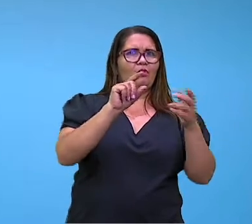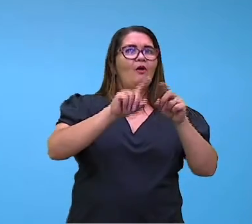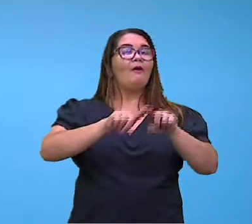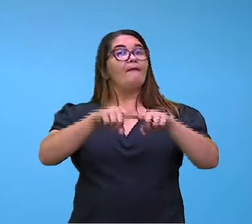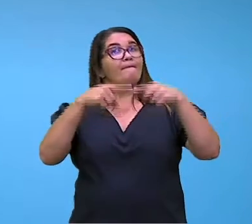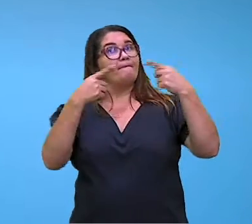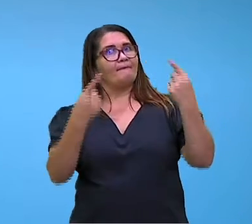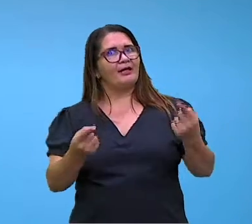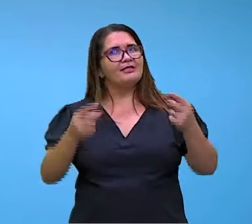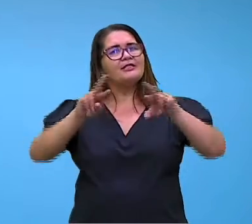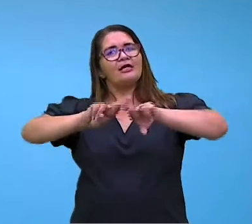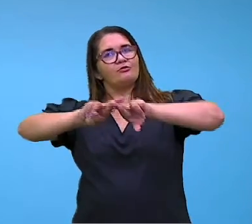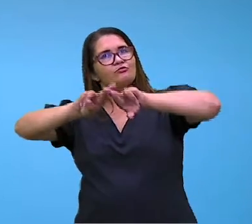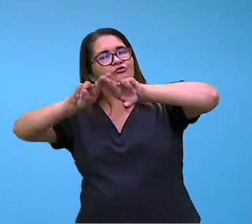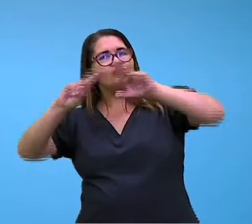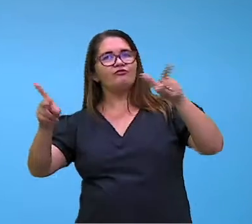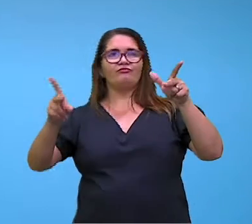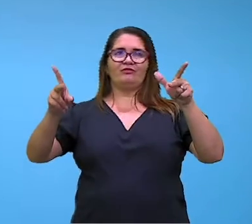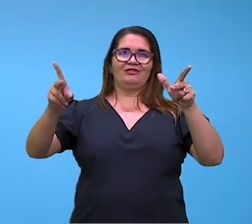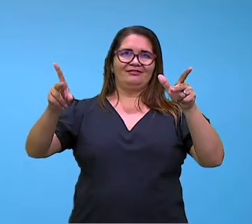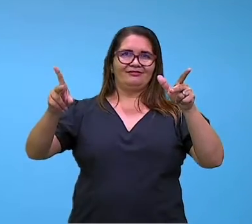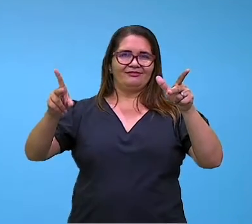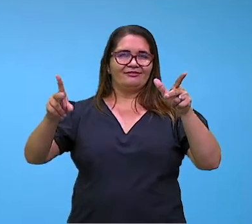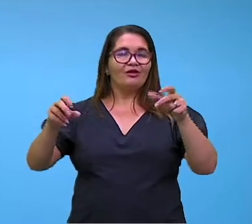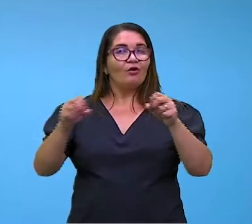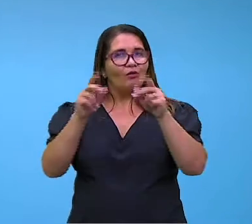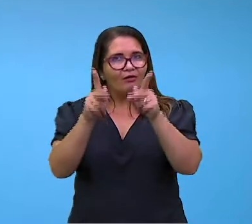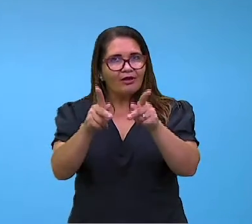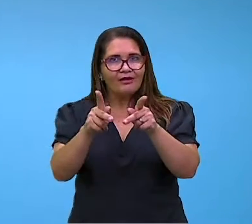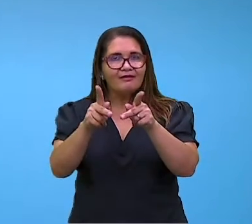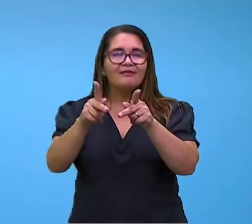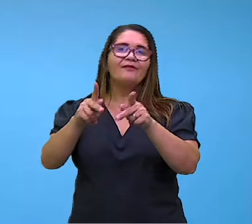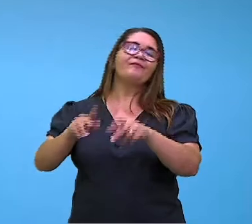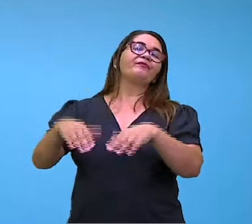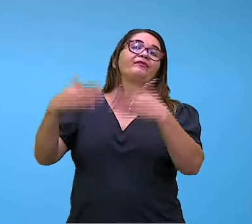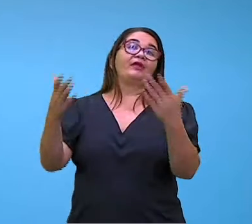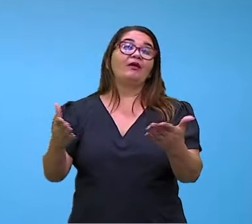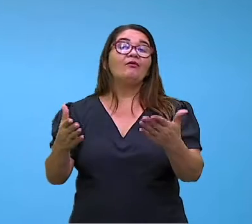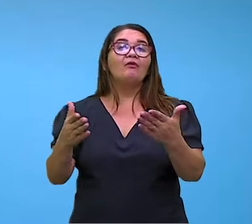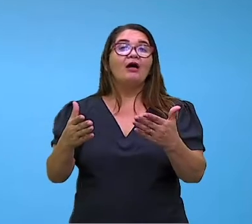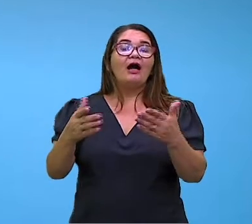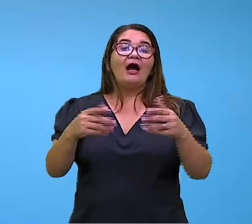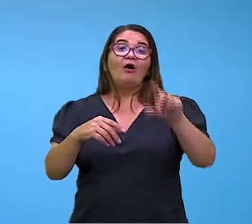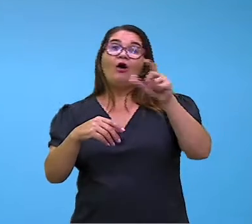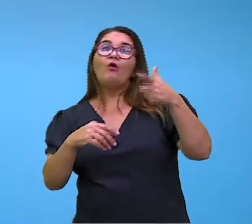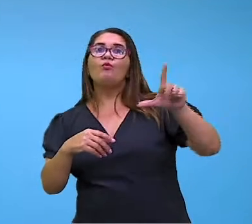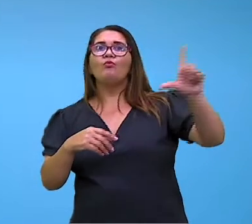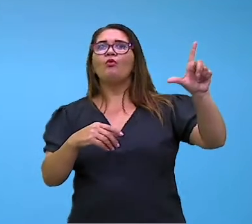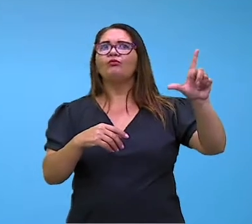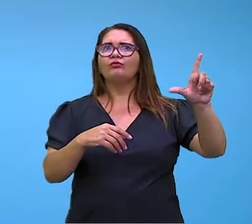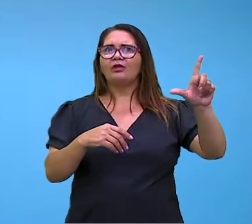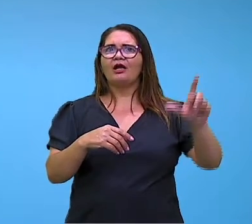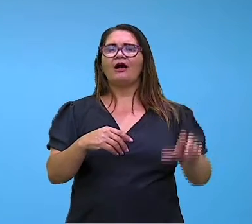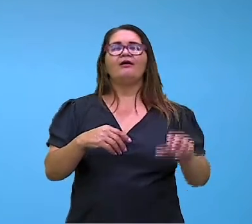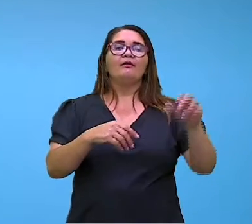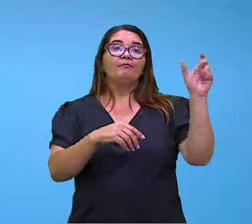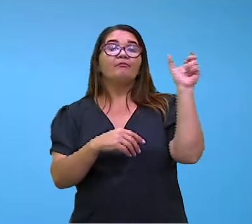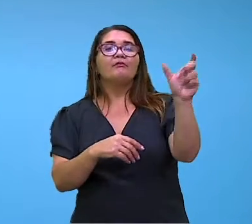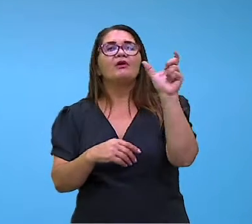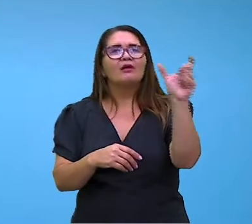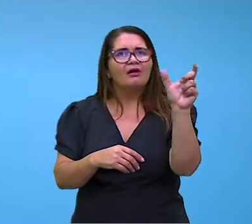Lunch, almoço. Não lanche. Lunch, almoço. Notice, que